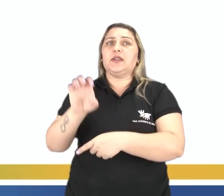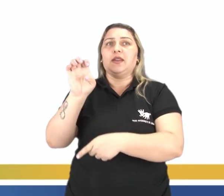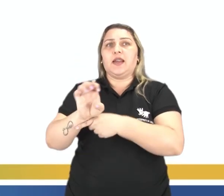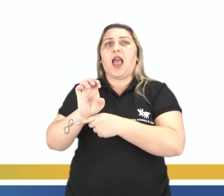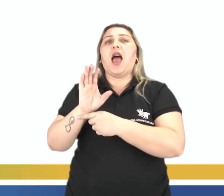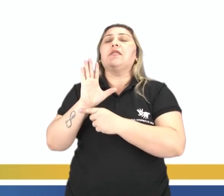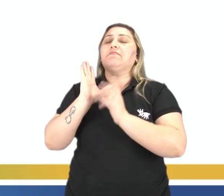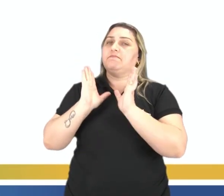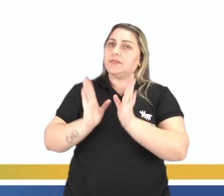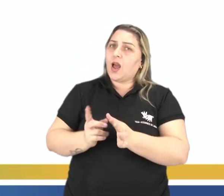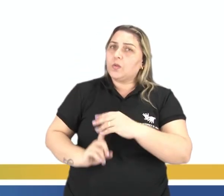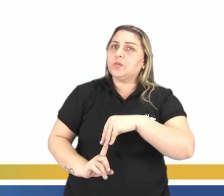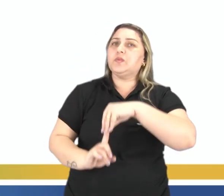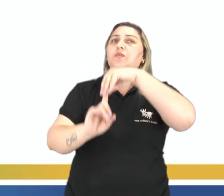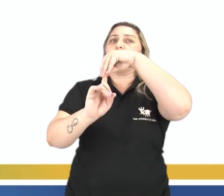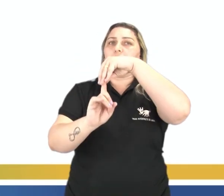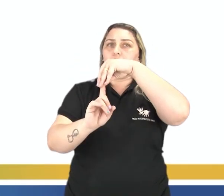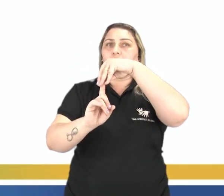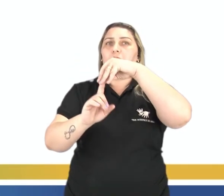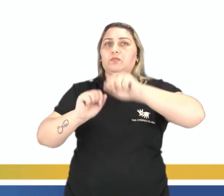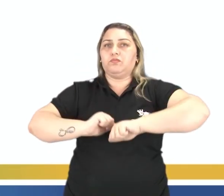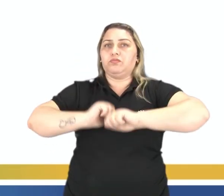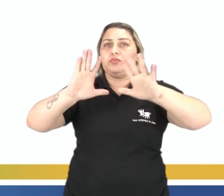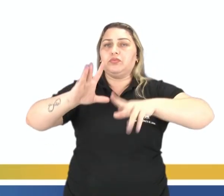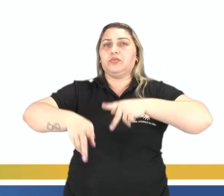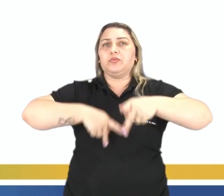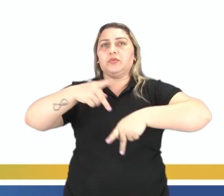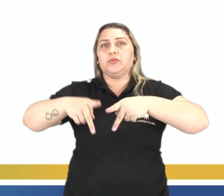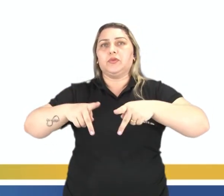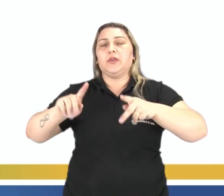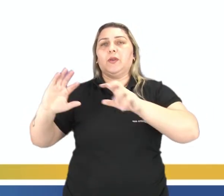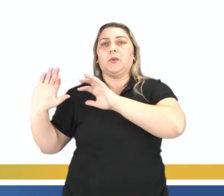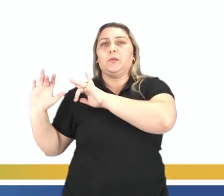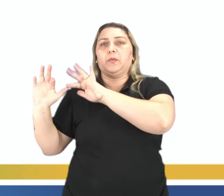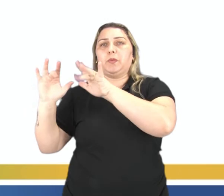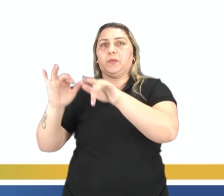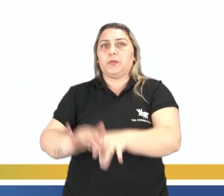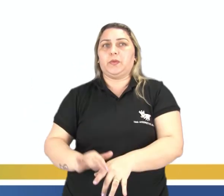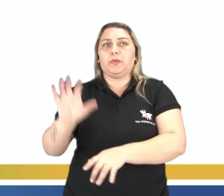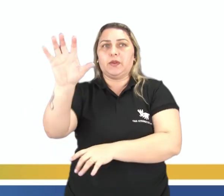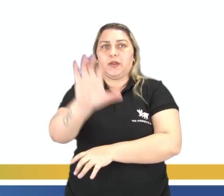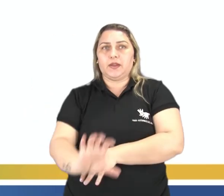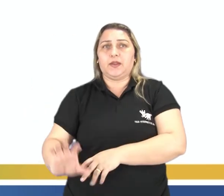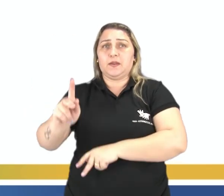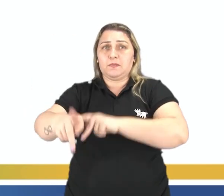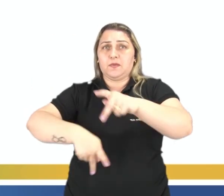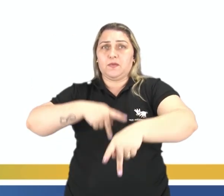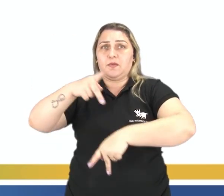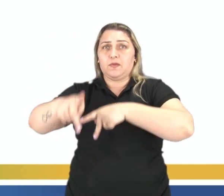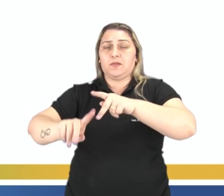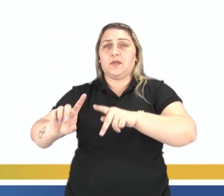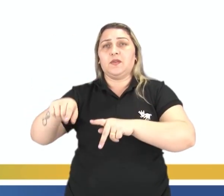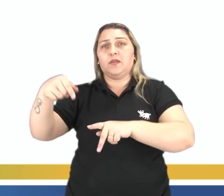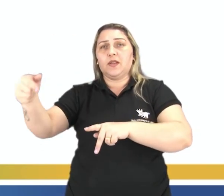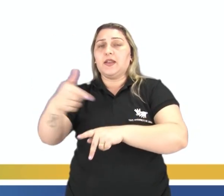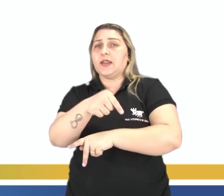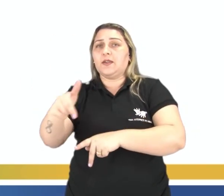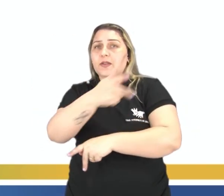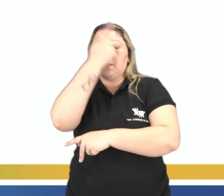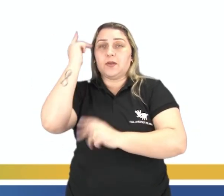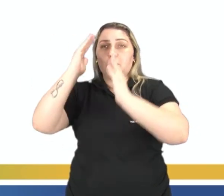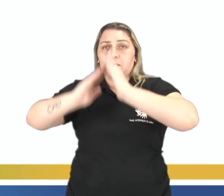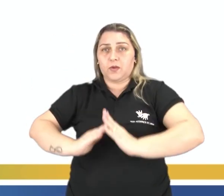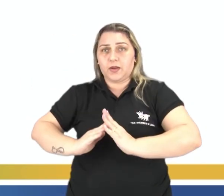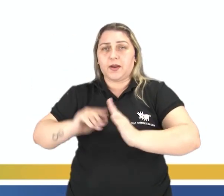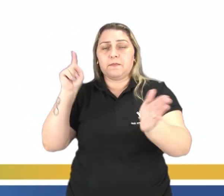E, afirma que a única saída para a explosão demográfica é a migração em massa das regiões povoadas para as áreas desabitadas.